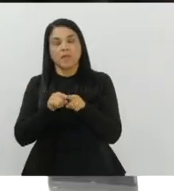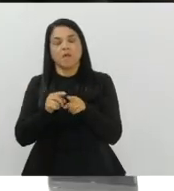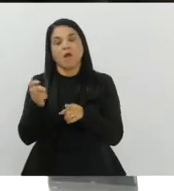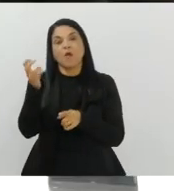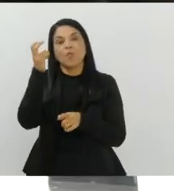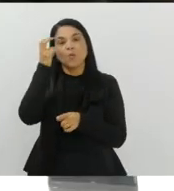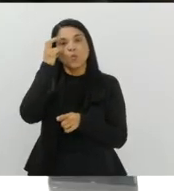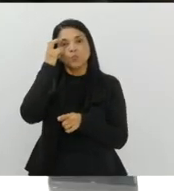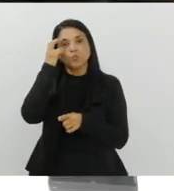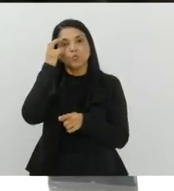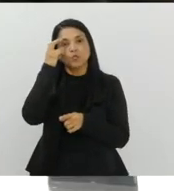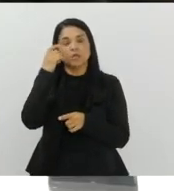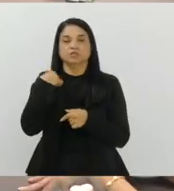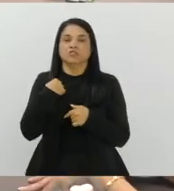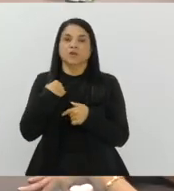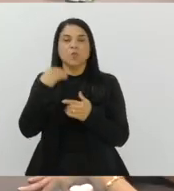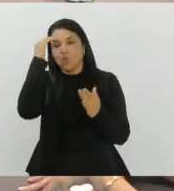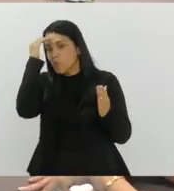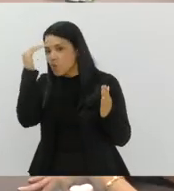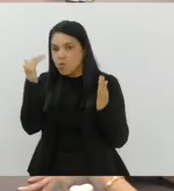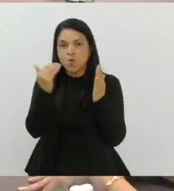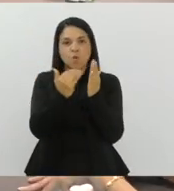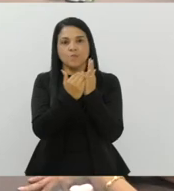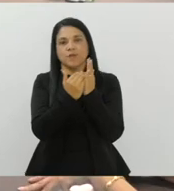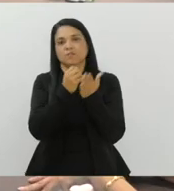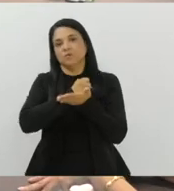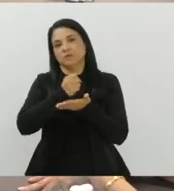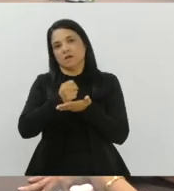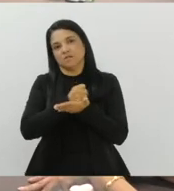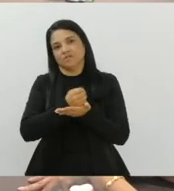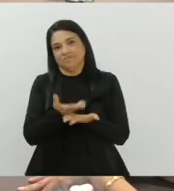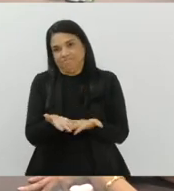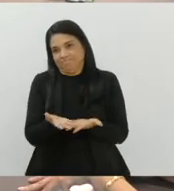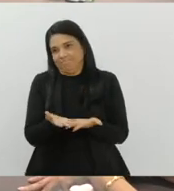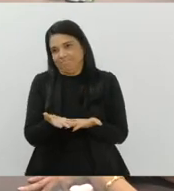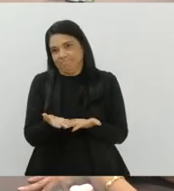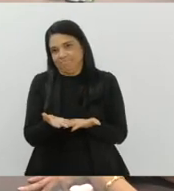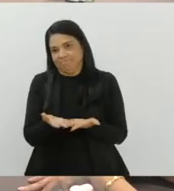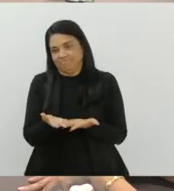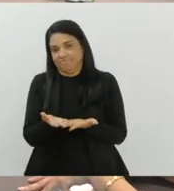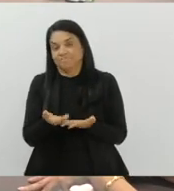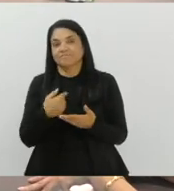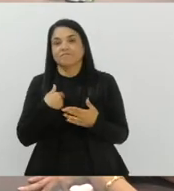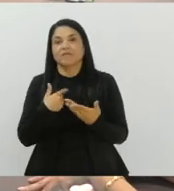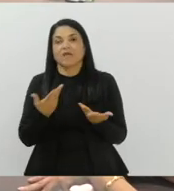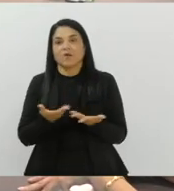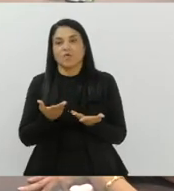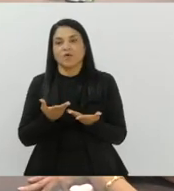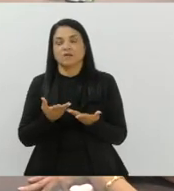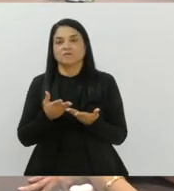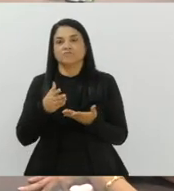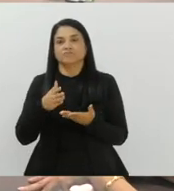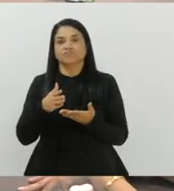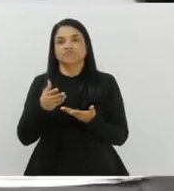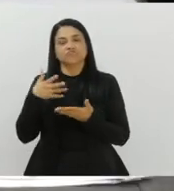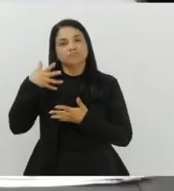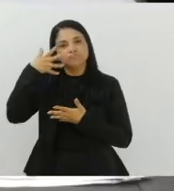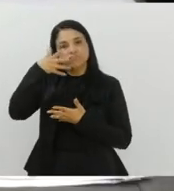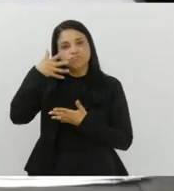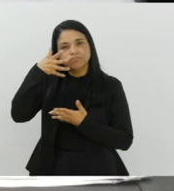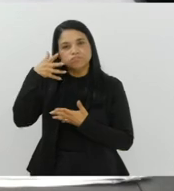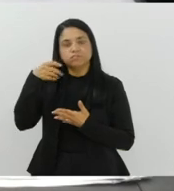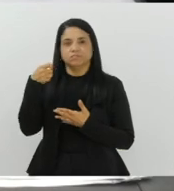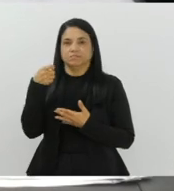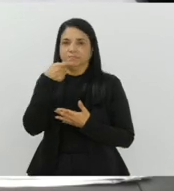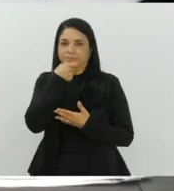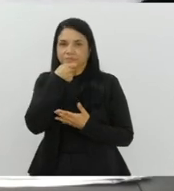o principal. Bora martelar. Muito bem. Bom, por fim, gostaria então de chamar agora, passar a palavra ao